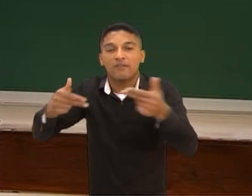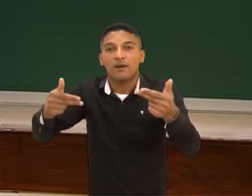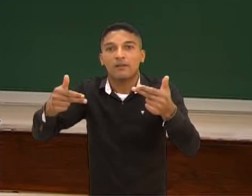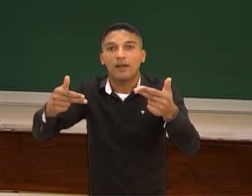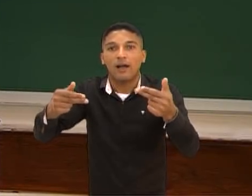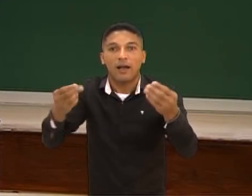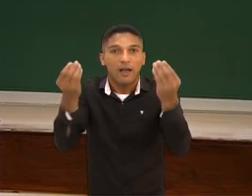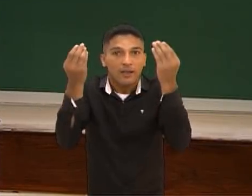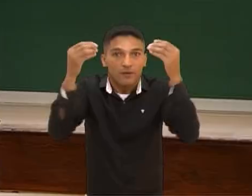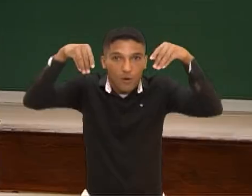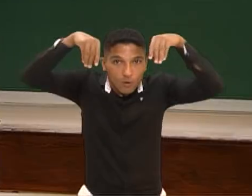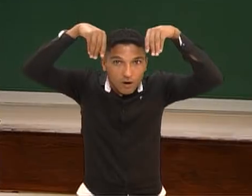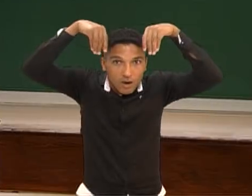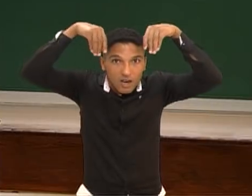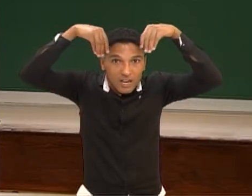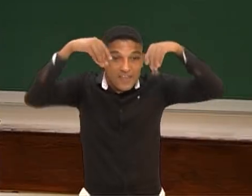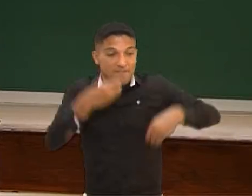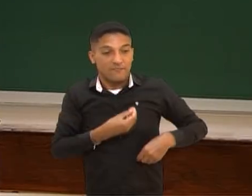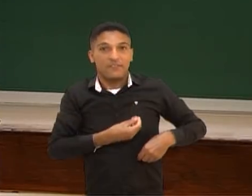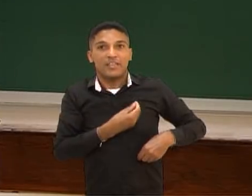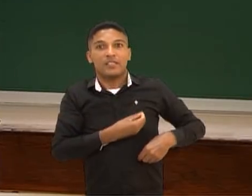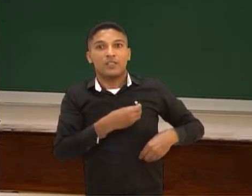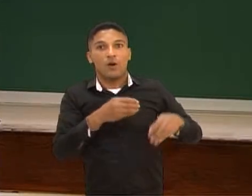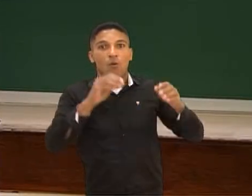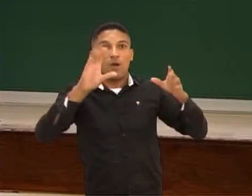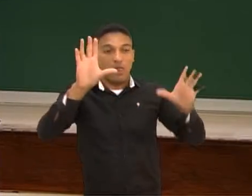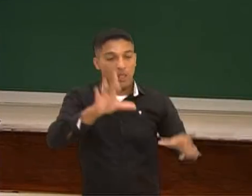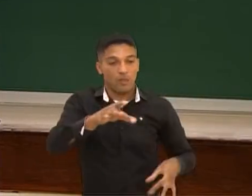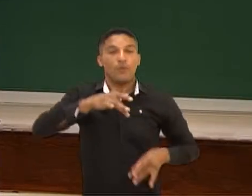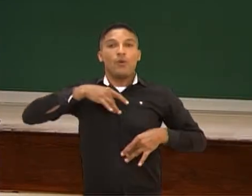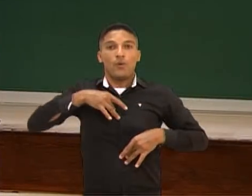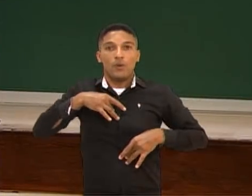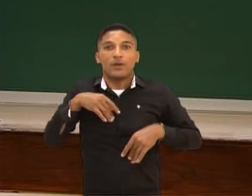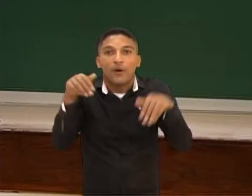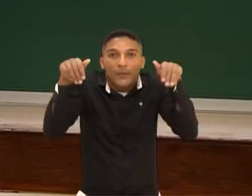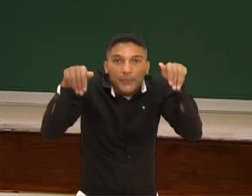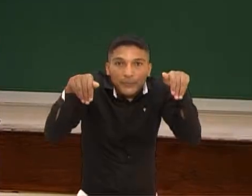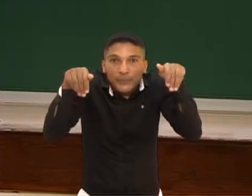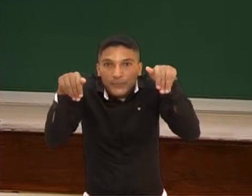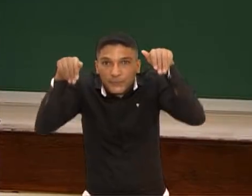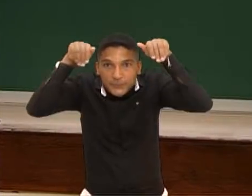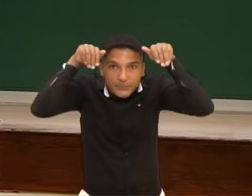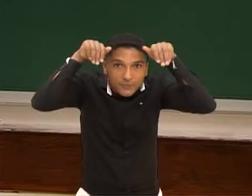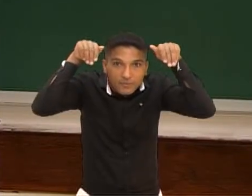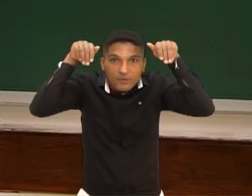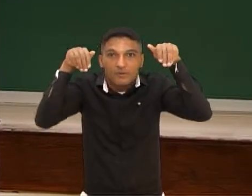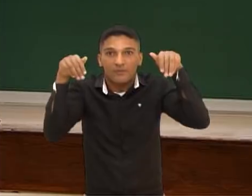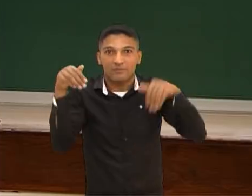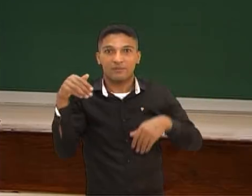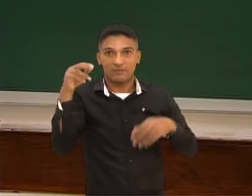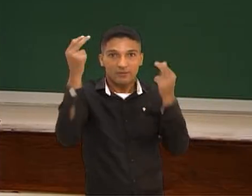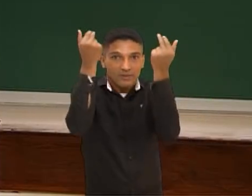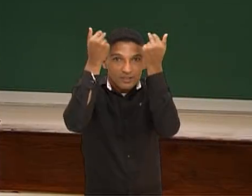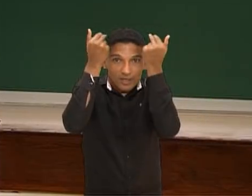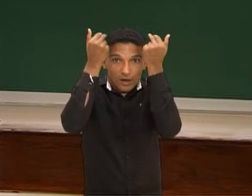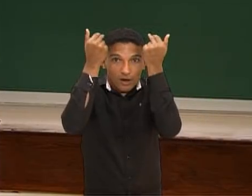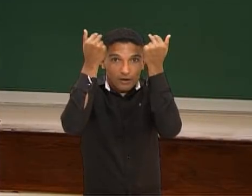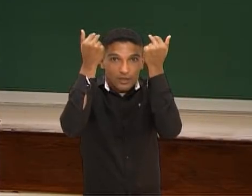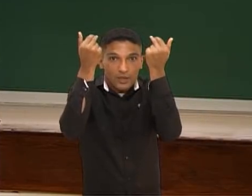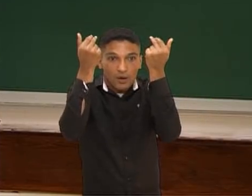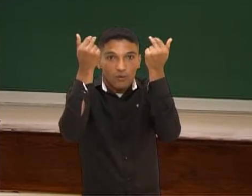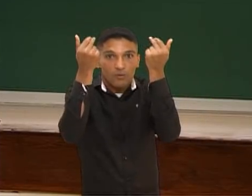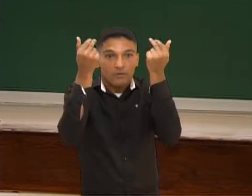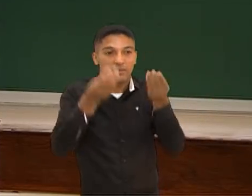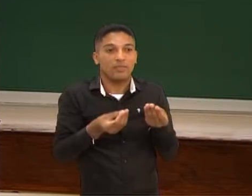explorado bastante nos textos literários, nos contos que analisamos, nas crônicas, nos romances e nas poesias, o